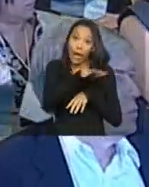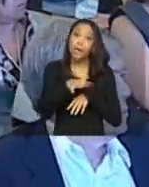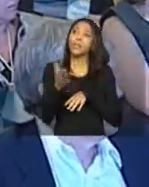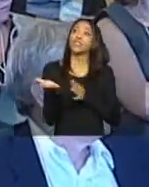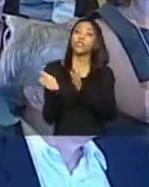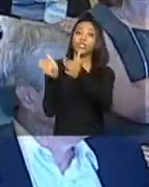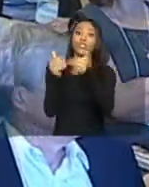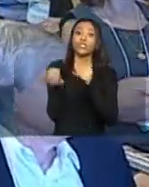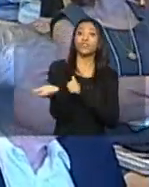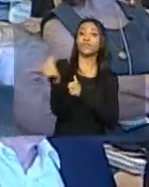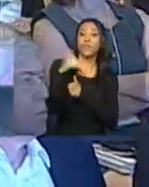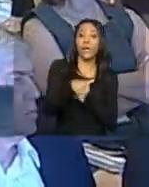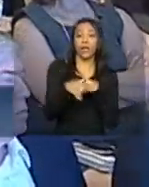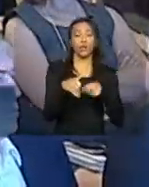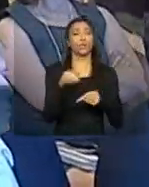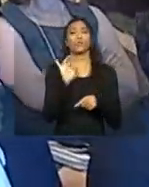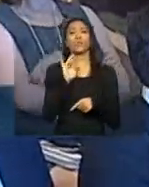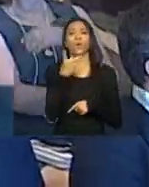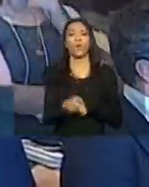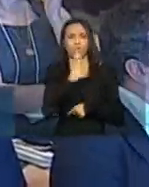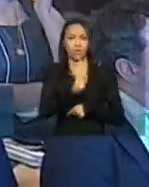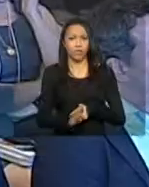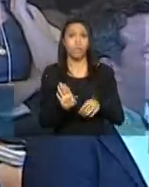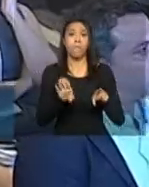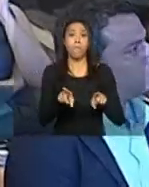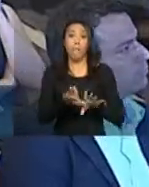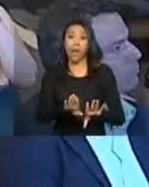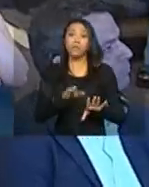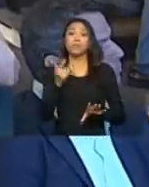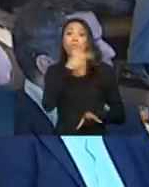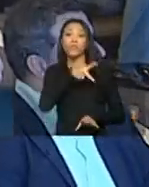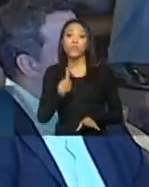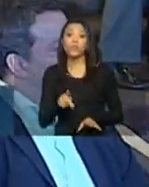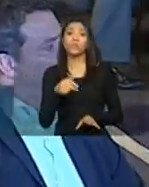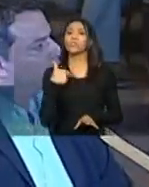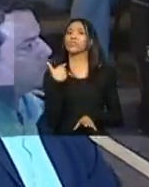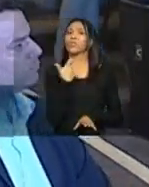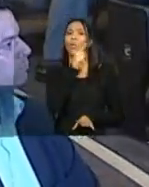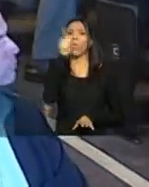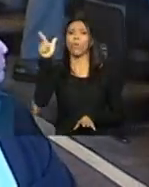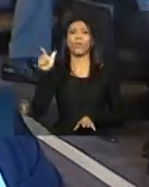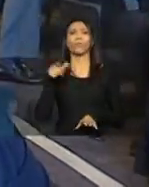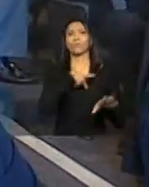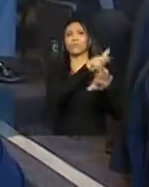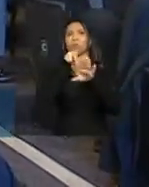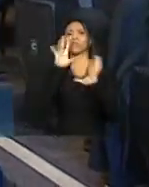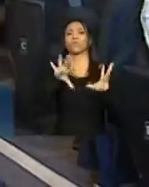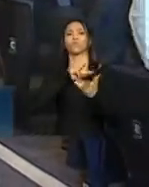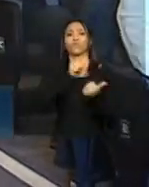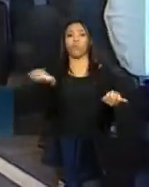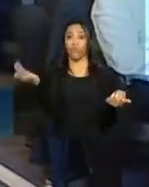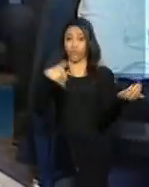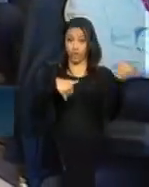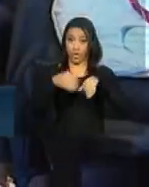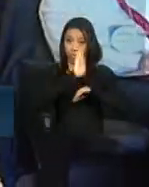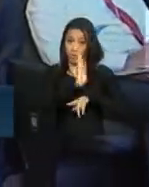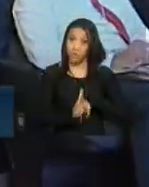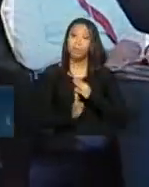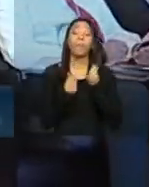só especialistas brasileiros, intelectuais, professores, mas de outras partes do mundo, para nos ajudar